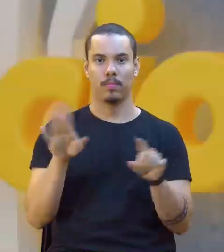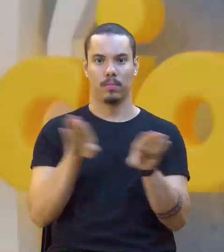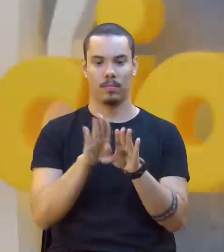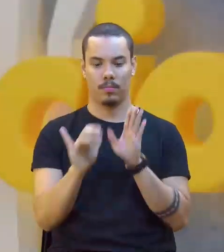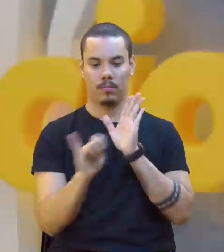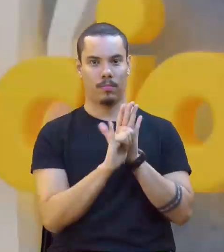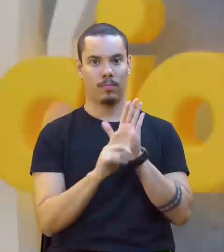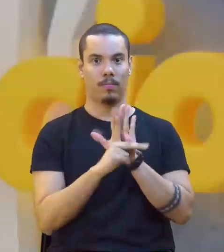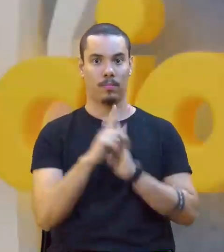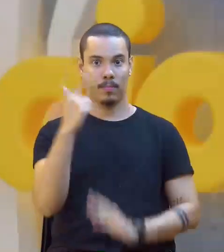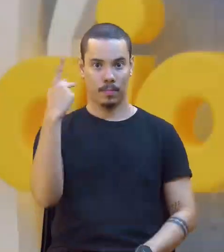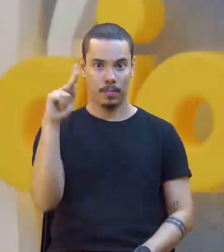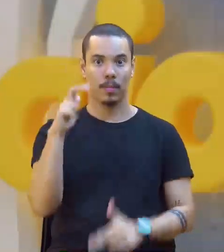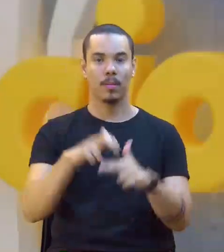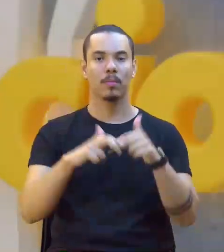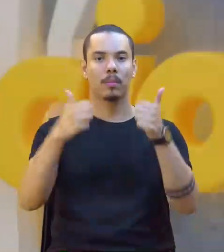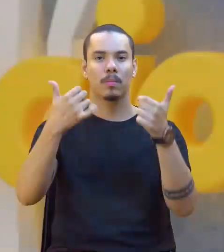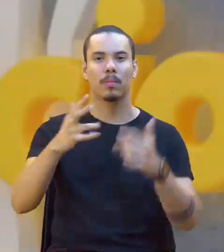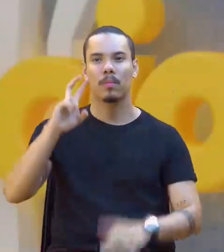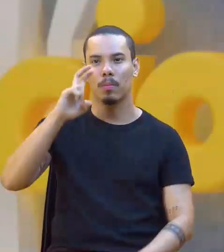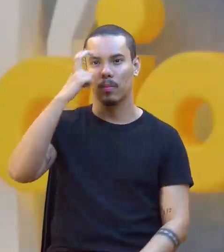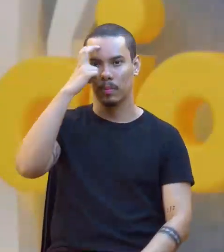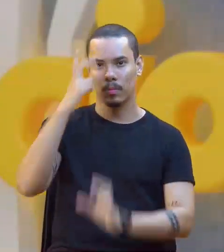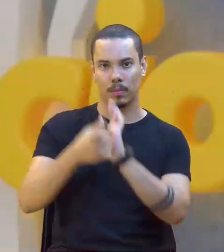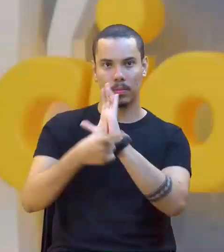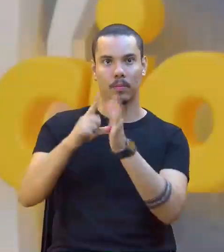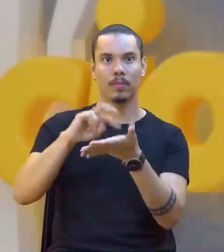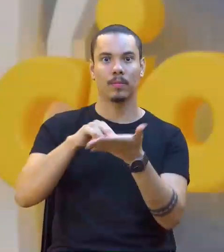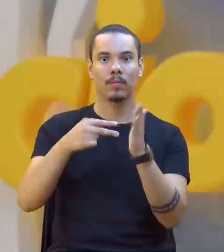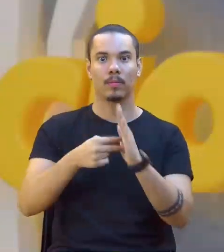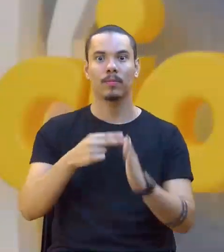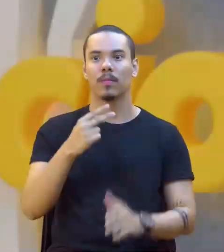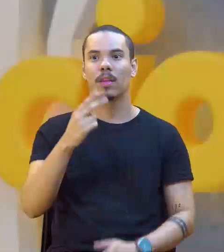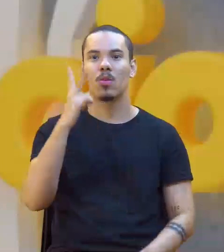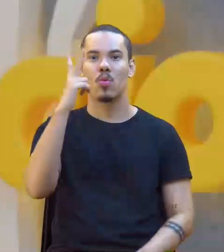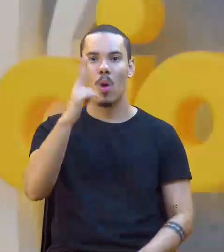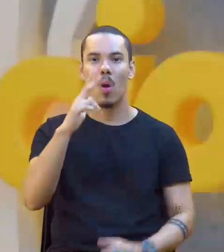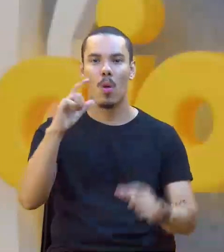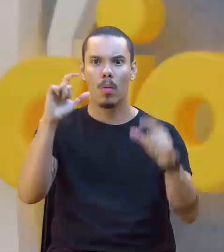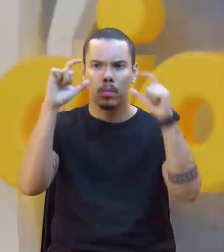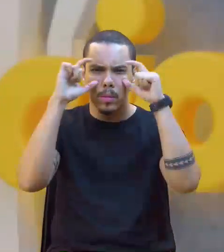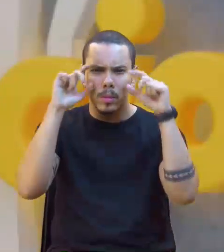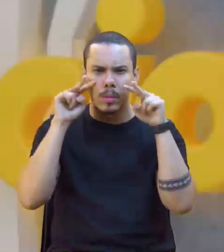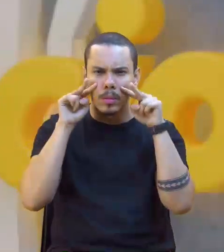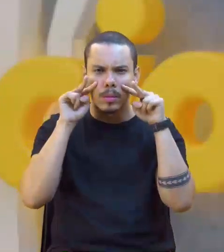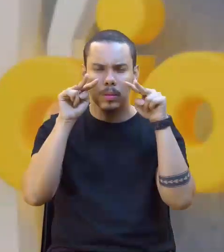Porque a cultura, como eu falei para vocês, são os óculos, né? É como se fossem os óculos